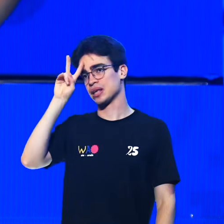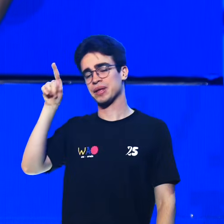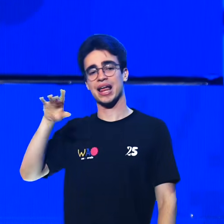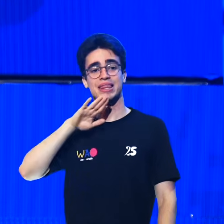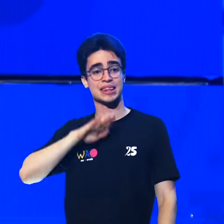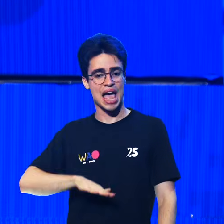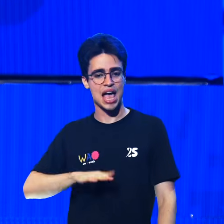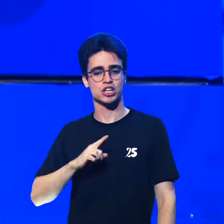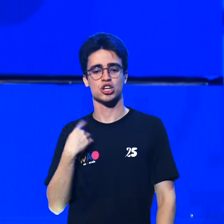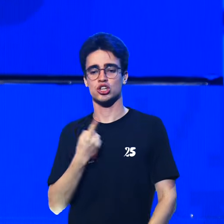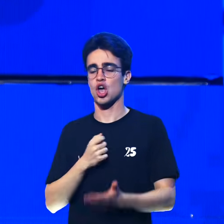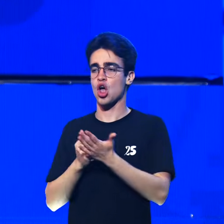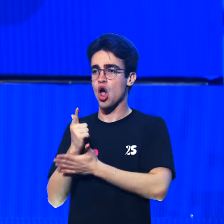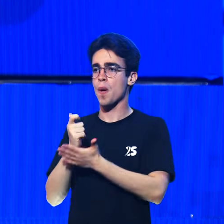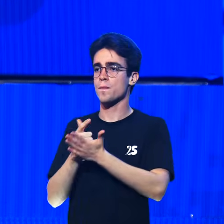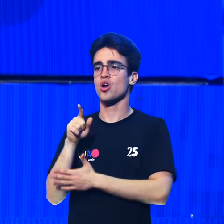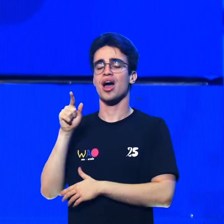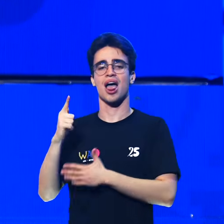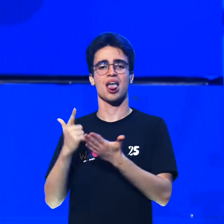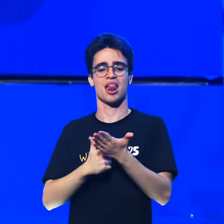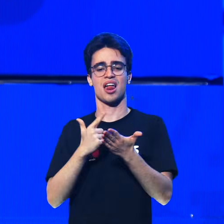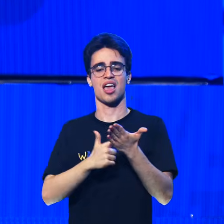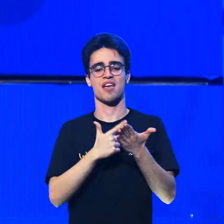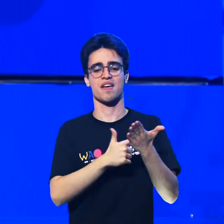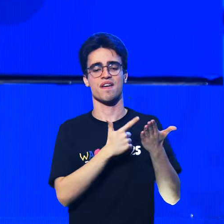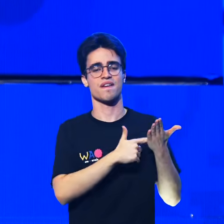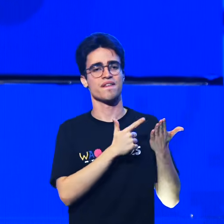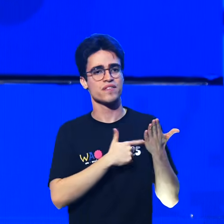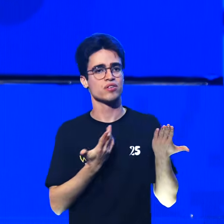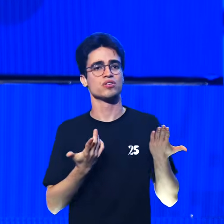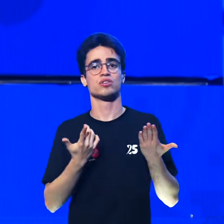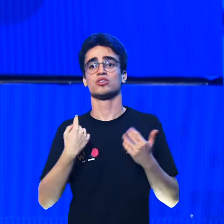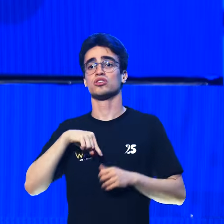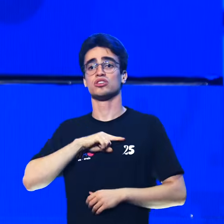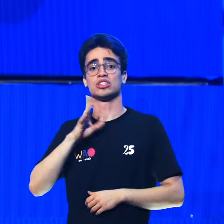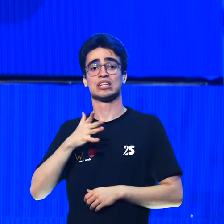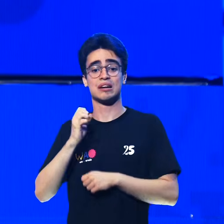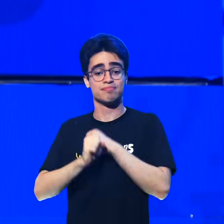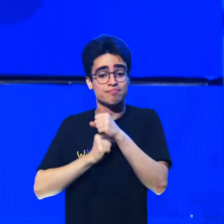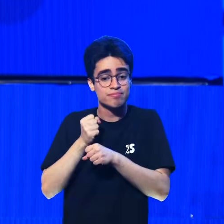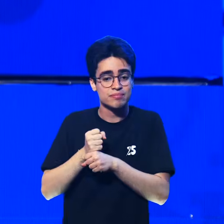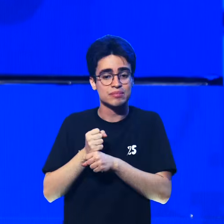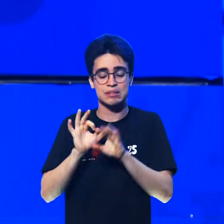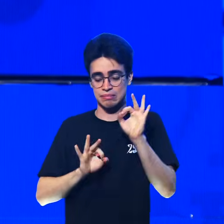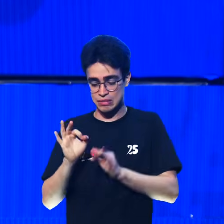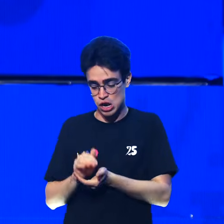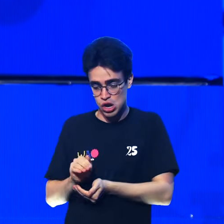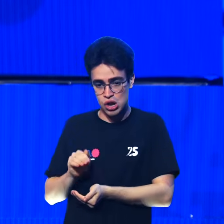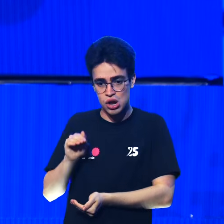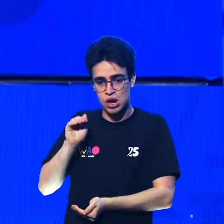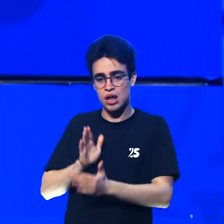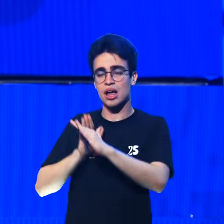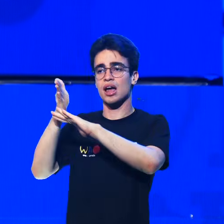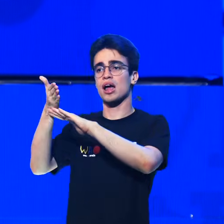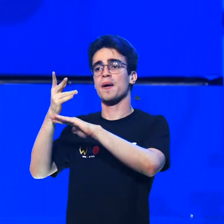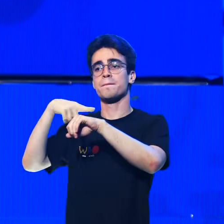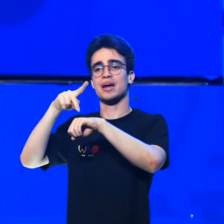os livros para ir para Autônia. Estávamos no próximo ano nos preparando, guardando dinheiro para ir para